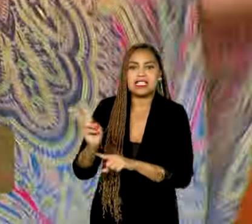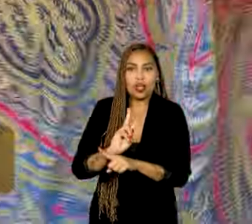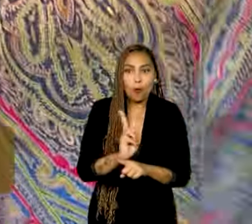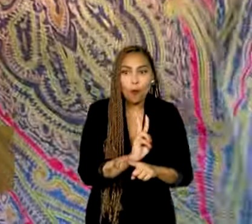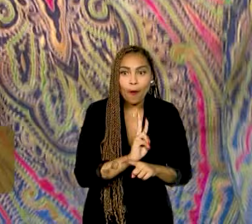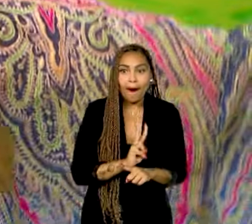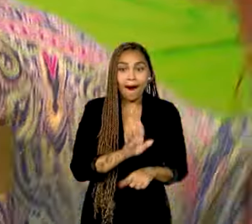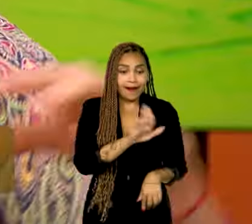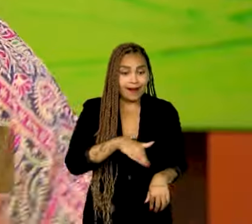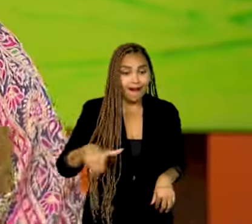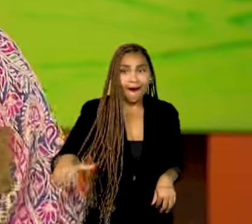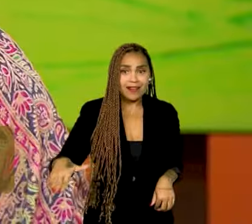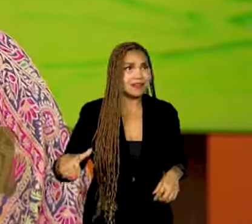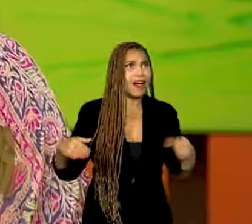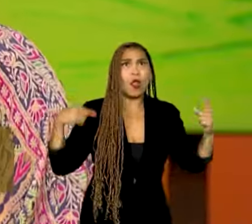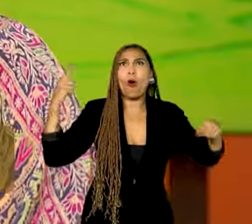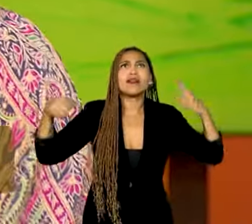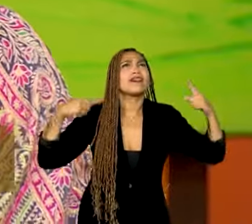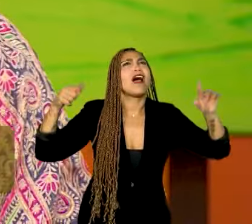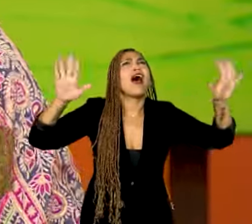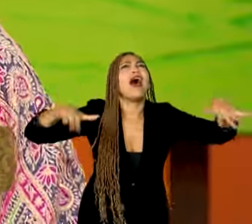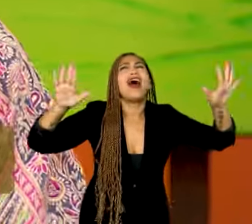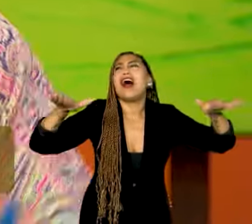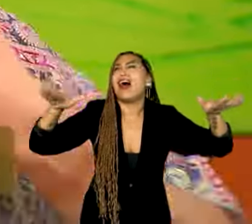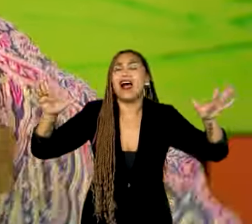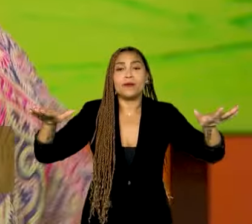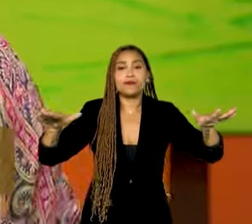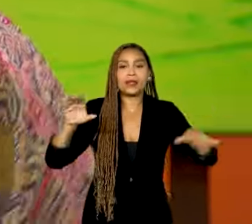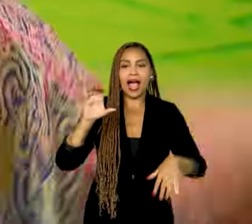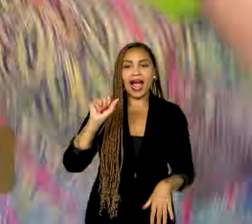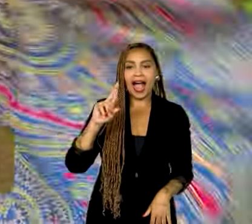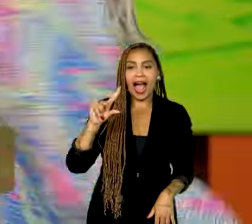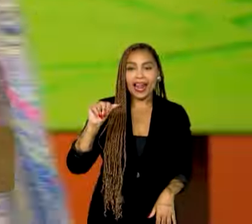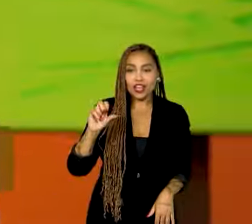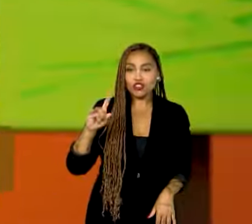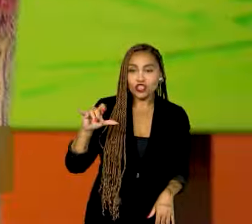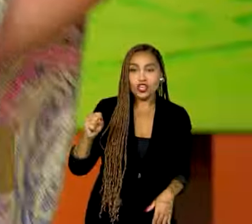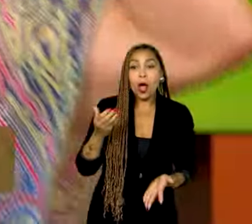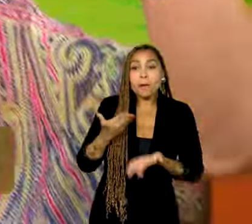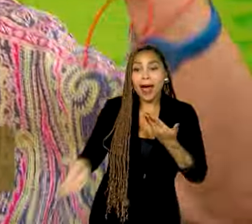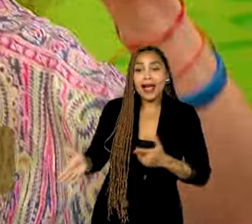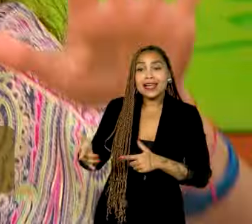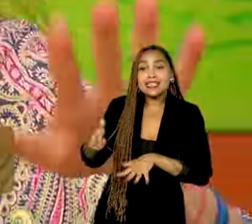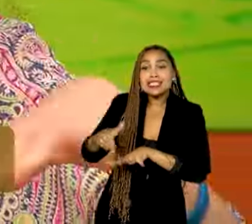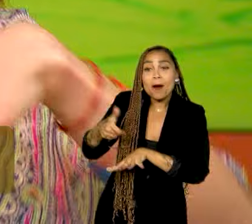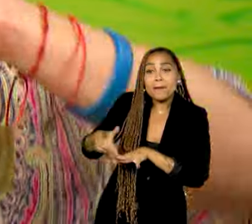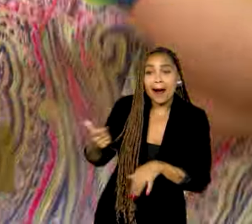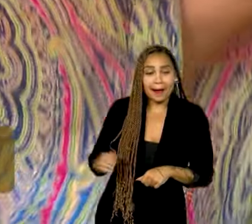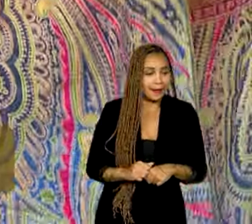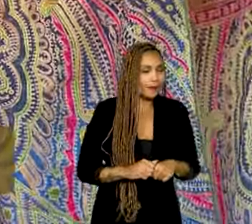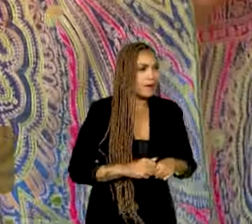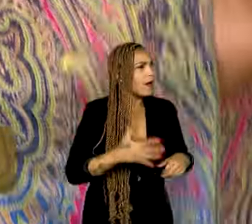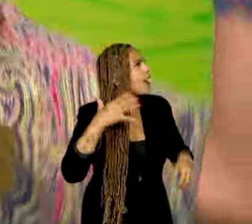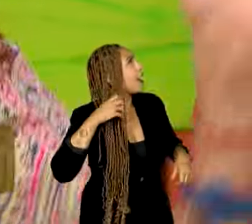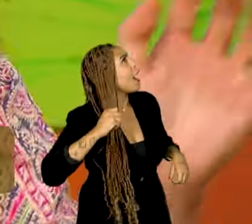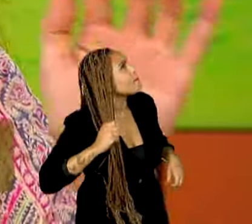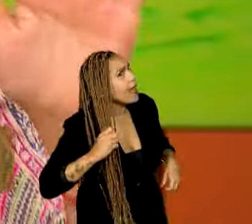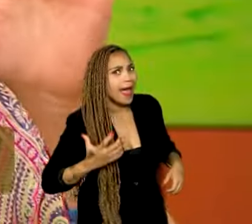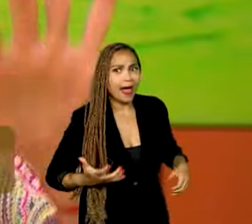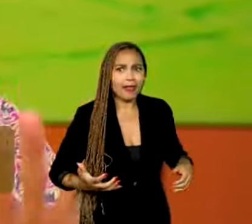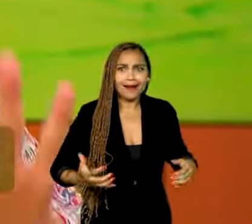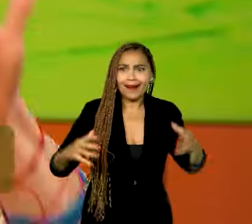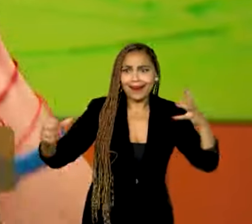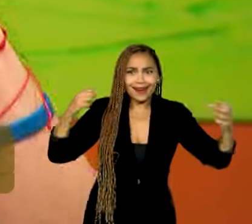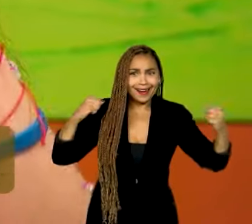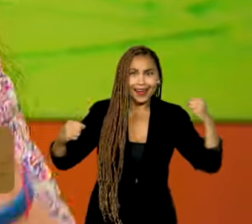seguranças, a criançada toda enlouquecida, nesse caminho. Carla Dias perto do sapato, a outra puxa o cabelo, aquela loucura toda. O ônibus, que era de dois andares,